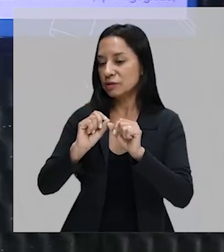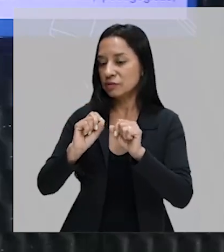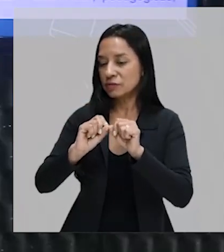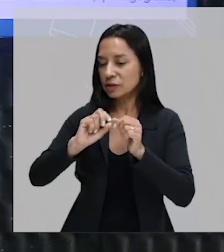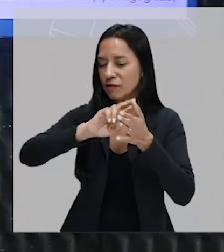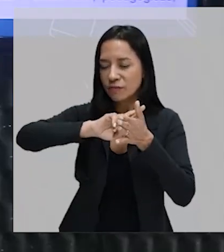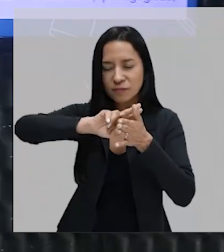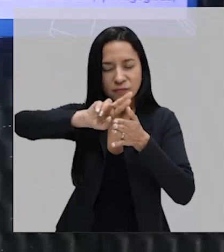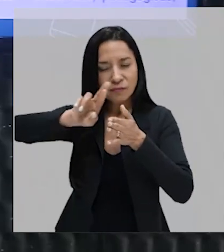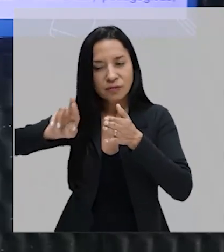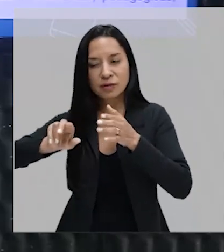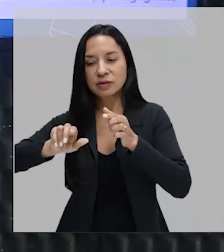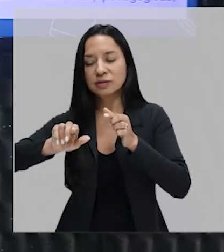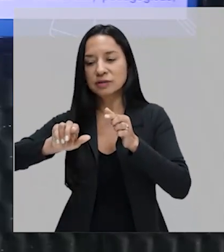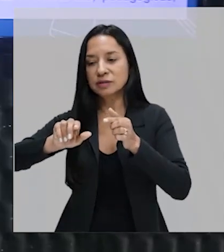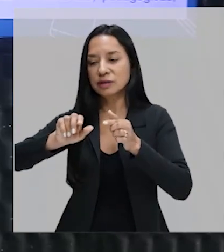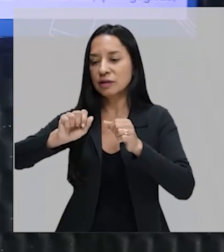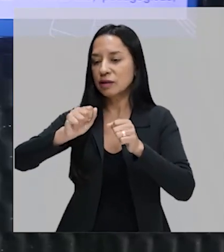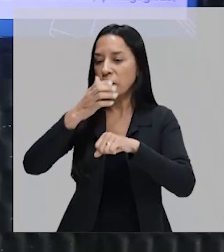diversas tarefas.